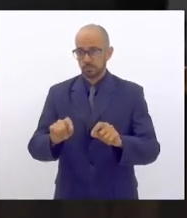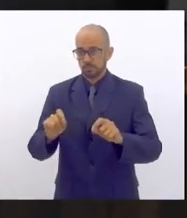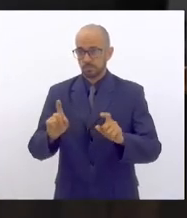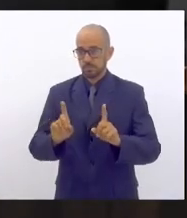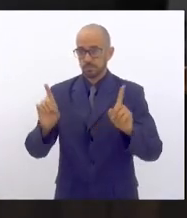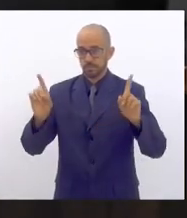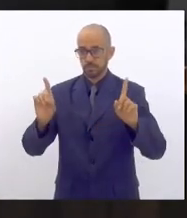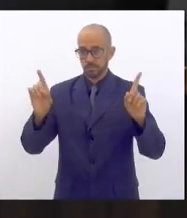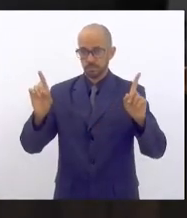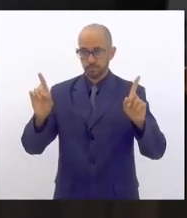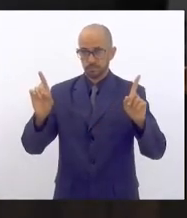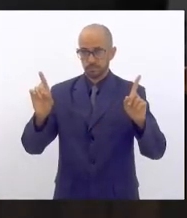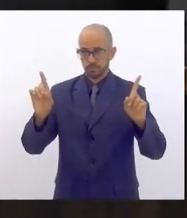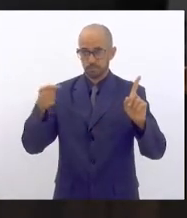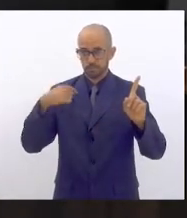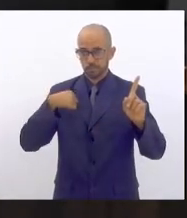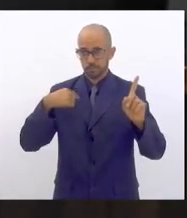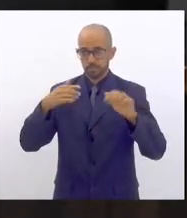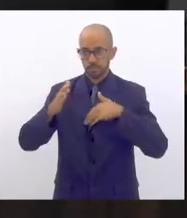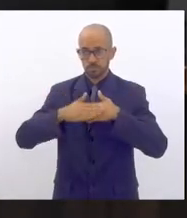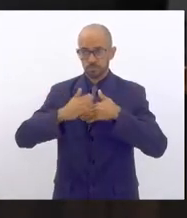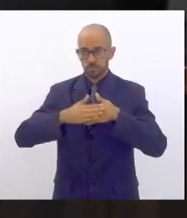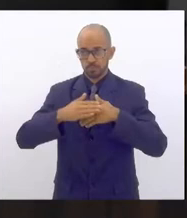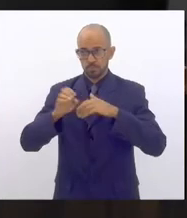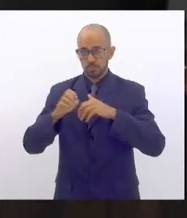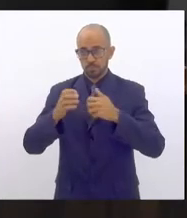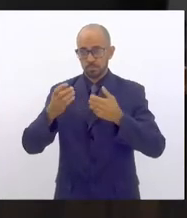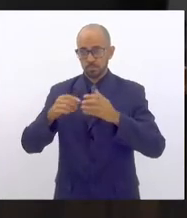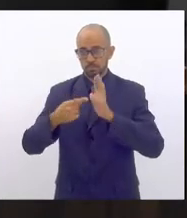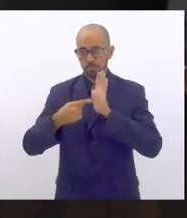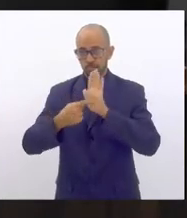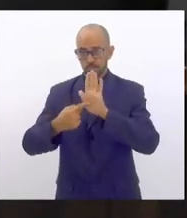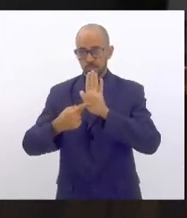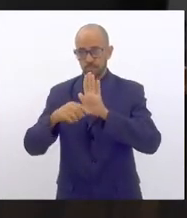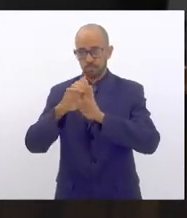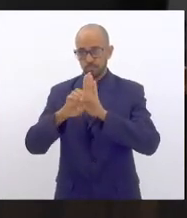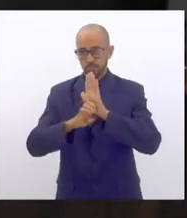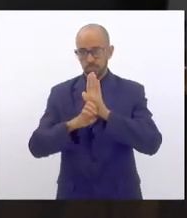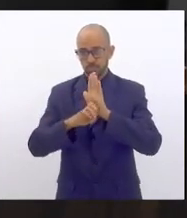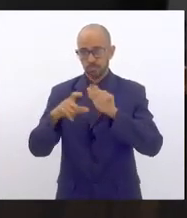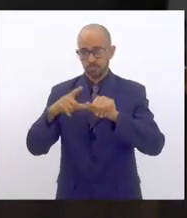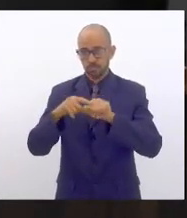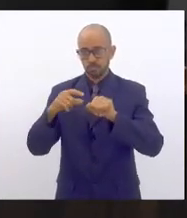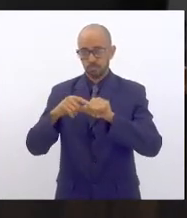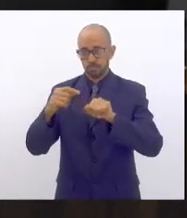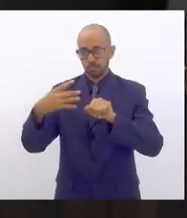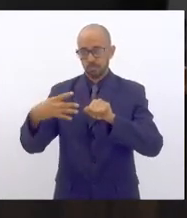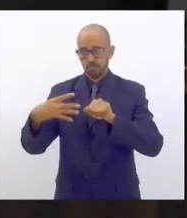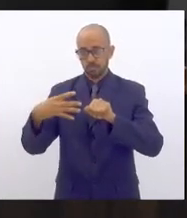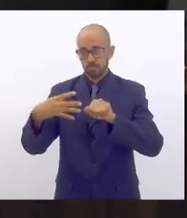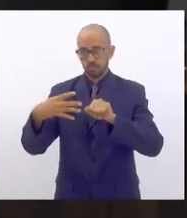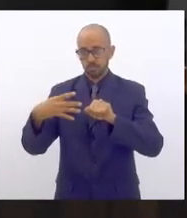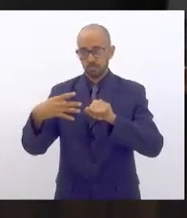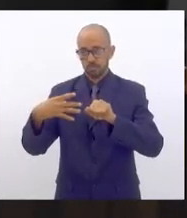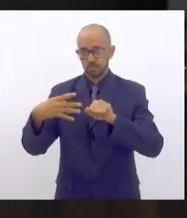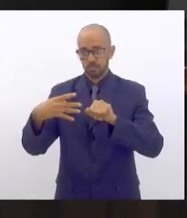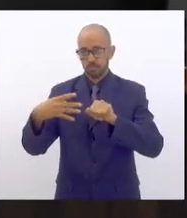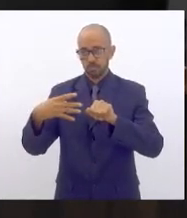galerias que eu mesmo apresentei uma emenda que foi acatada do substitutivo, que o artigo 4 passa